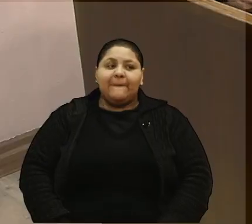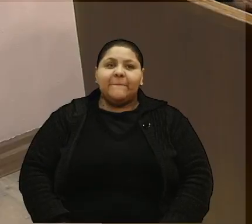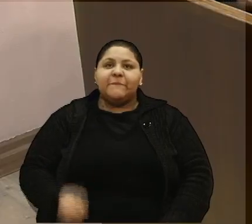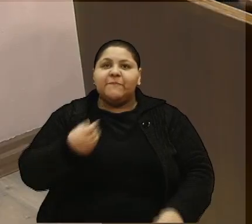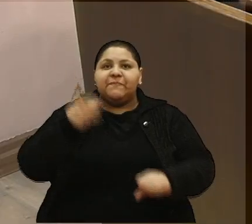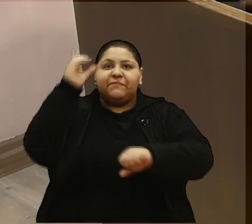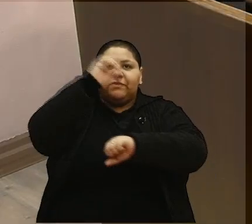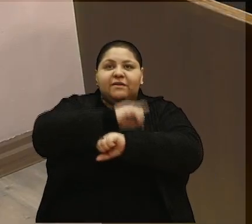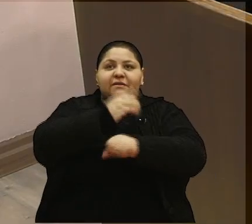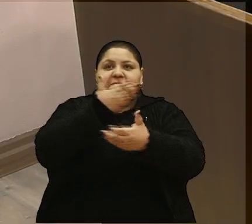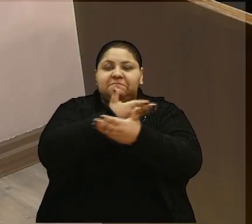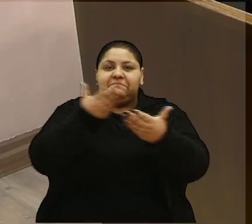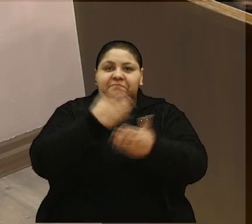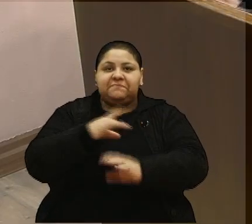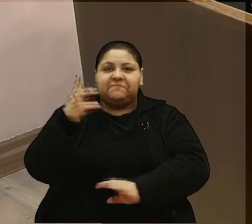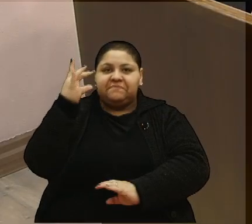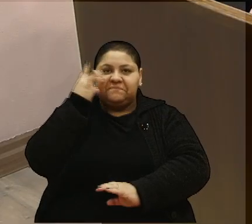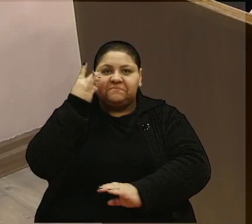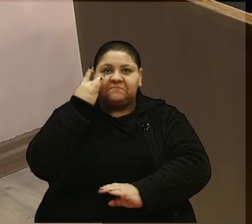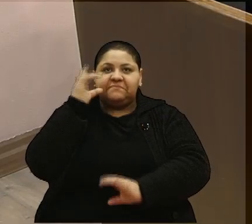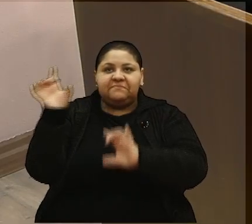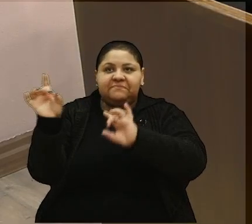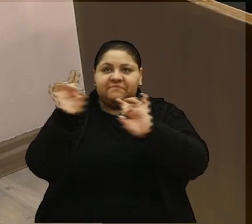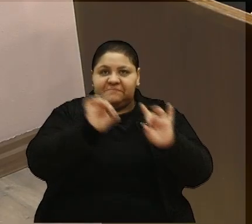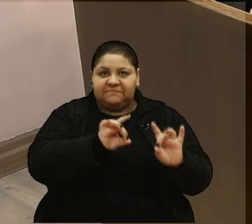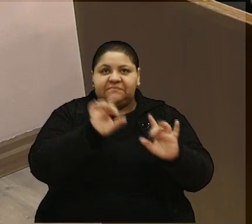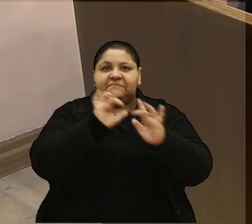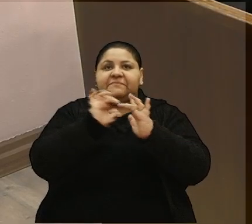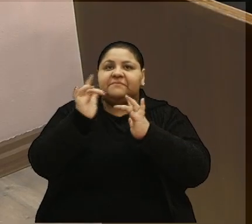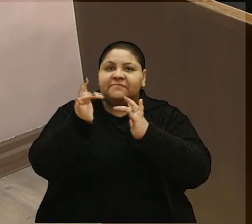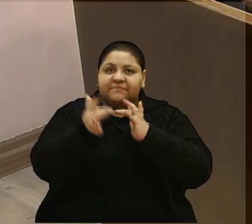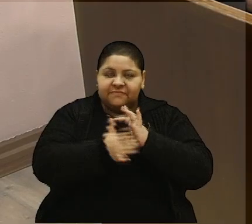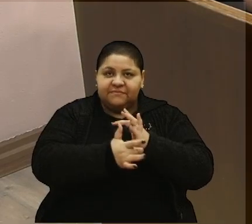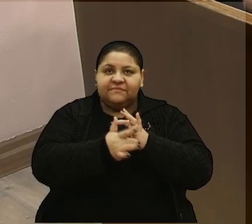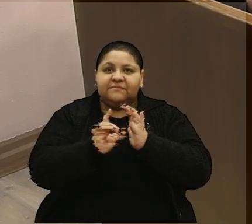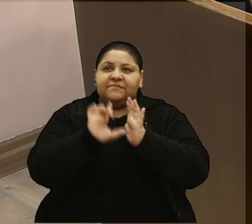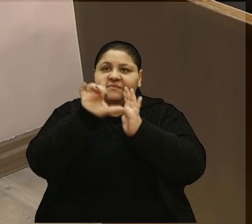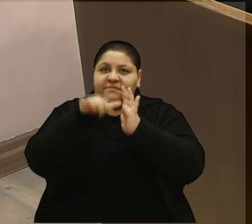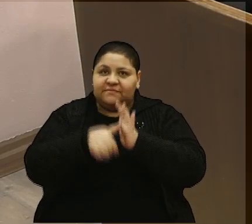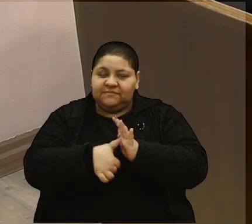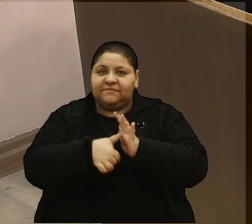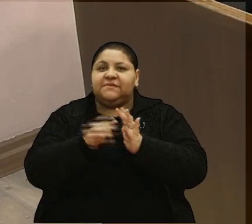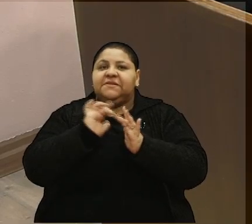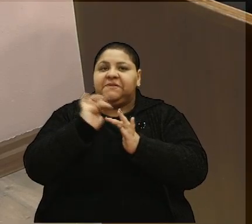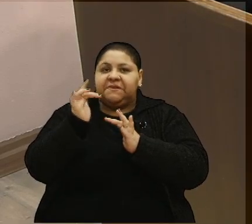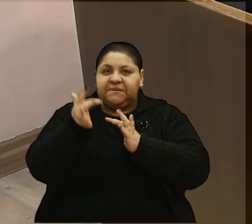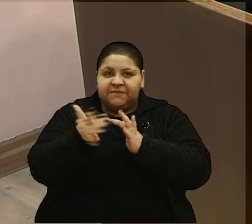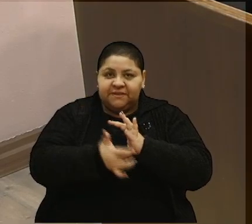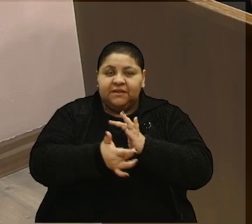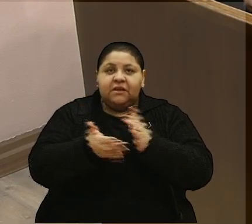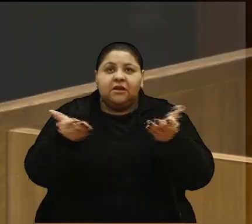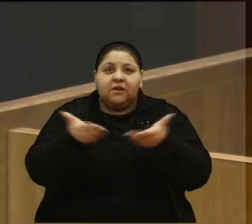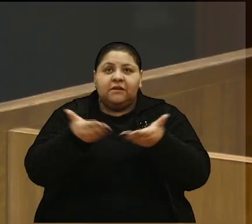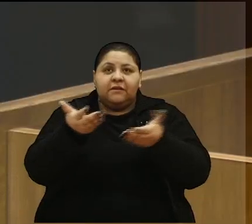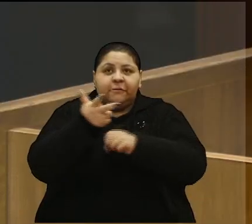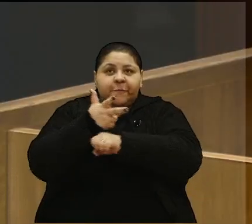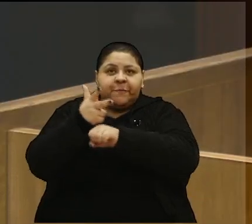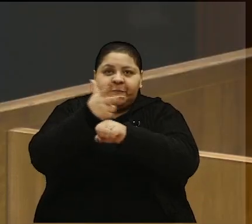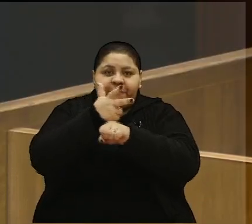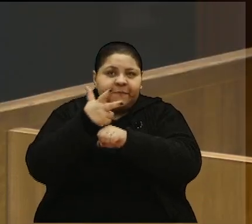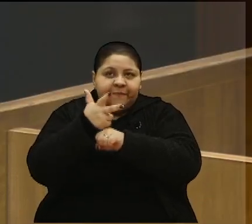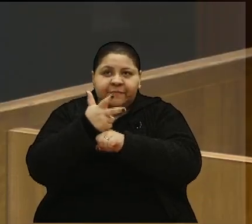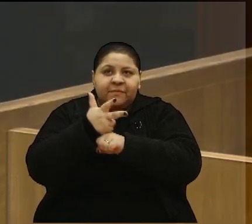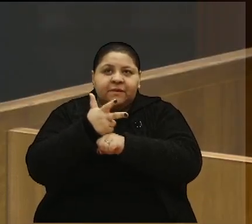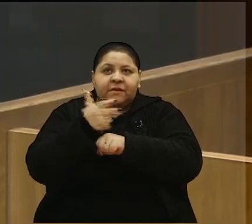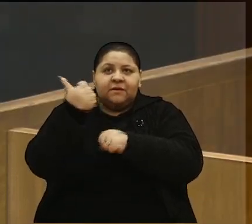Bom dia a todos que estão presentes, bom dia a quem nos assiste aí pelas redes e vai ver depois também nas mídias sociais. Eu vou passar um vídeo aqui, a assessoria